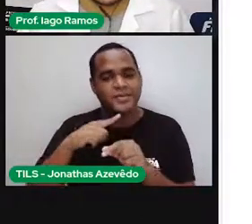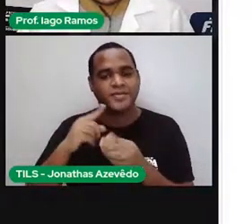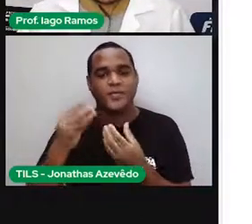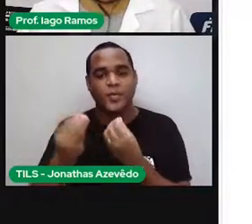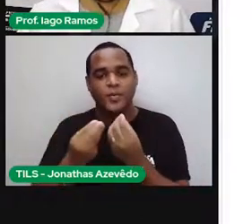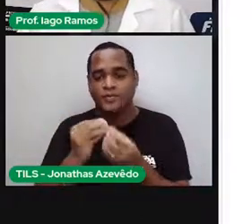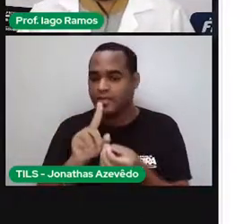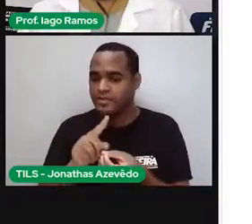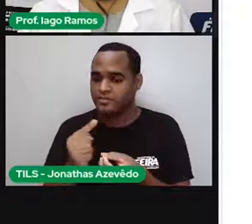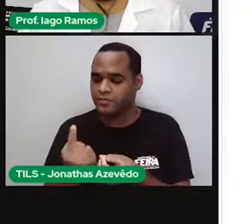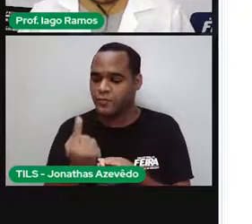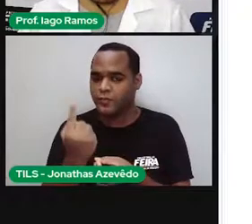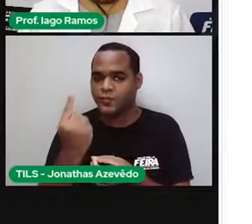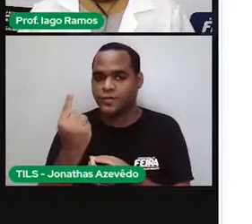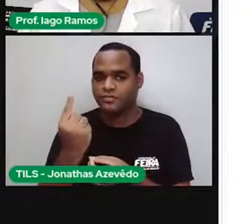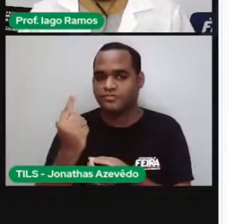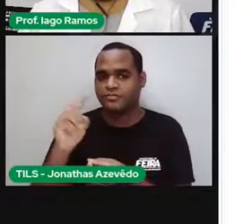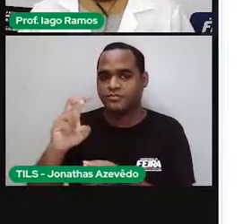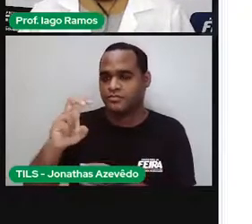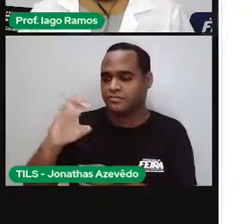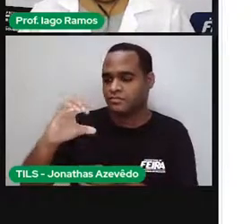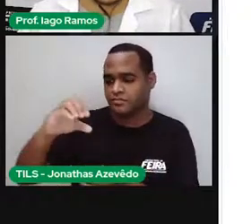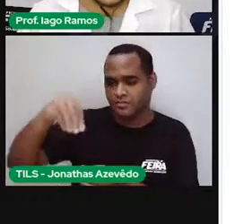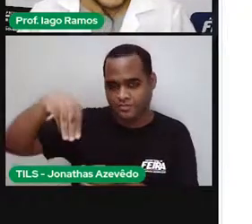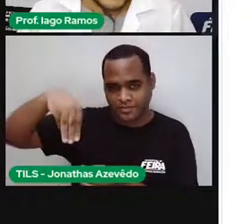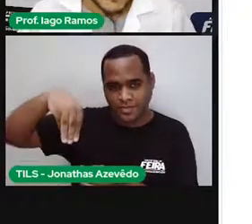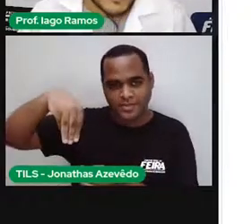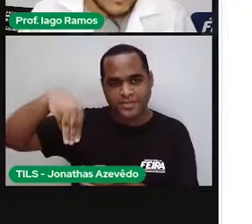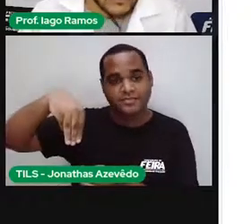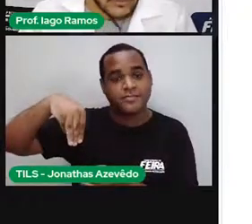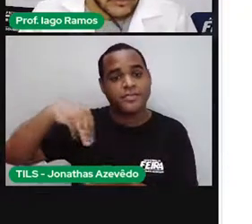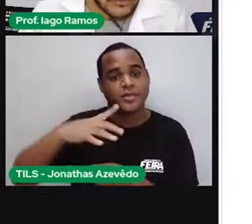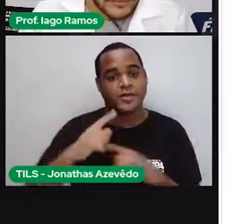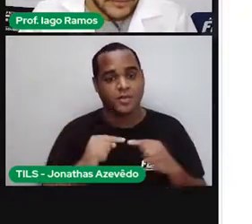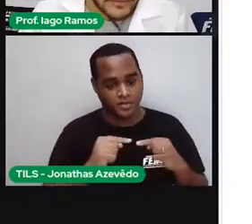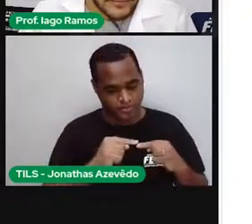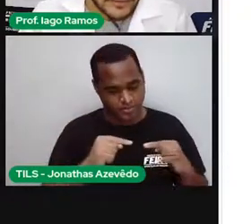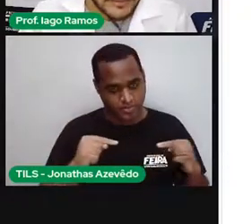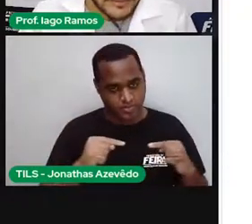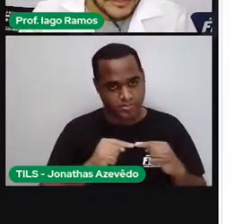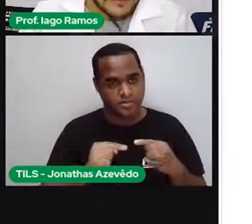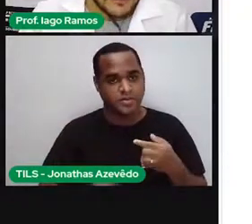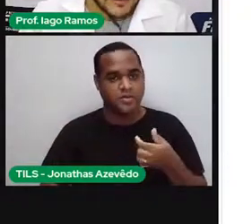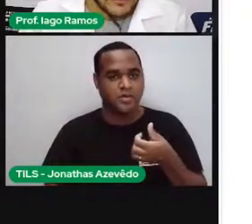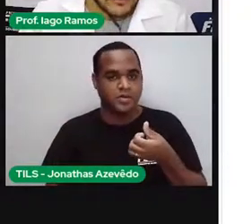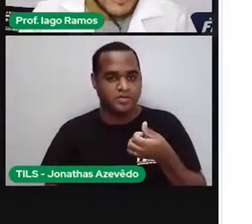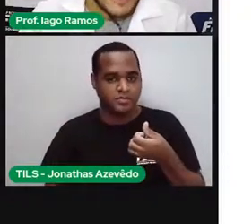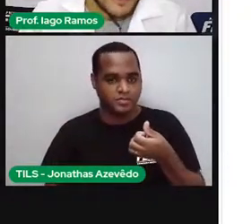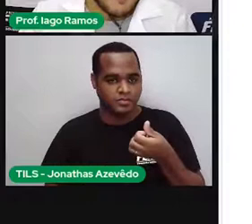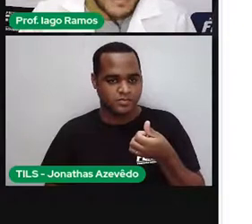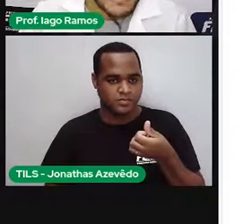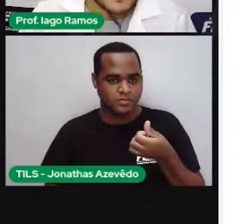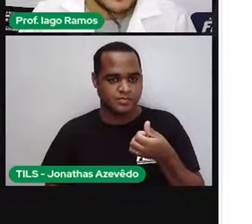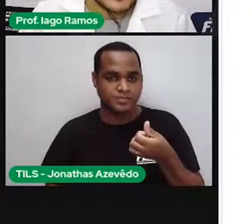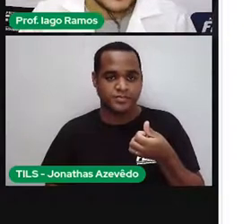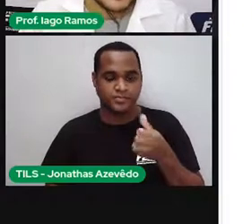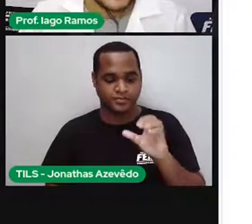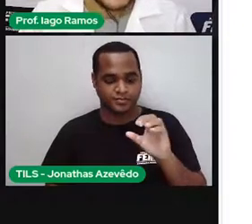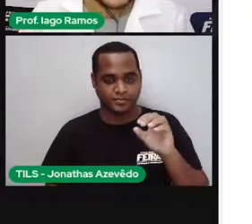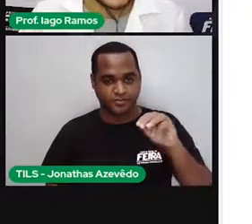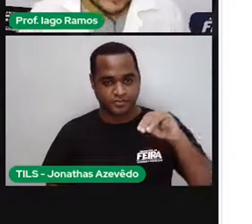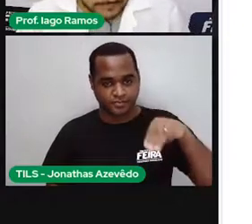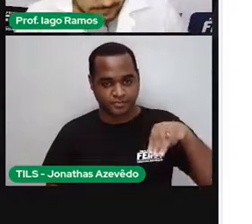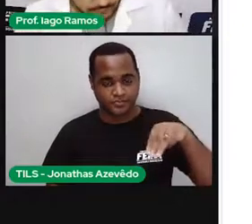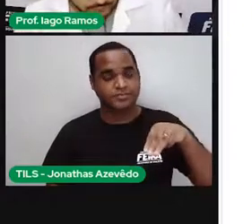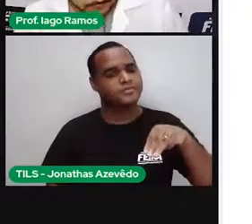triângulo vai ser cinco e aqui do outro triângulo a gente tá vendo que a base